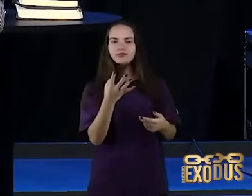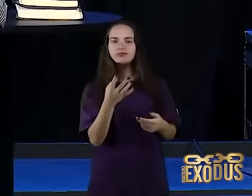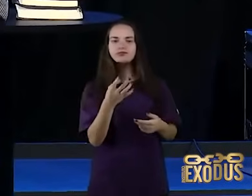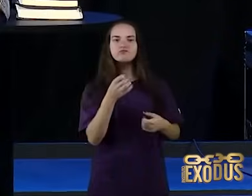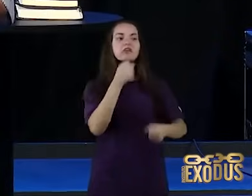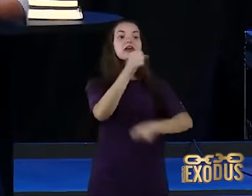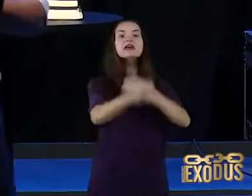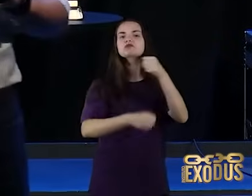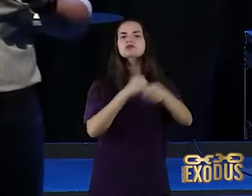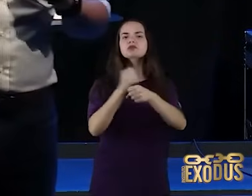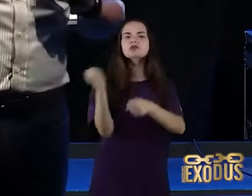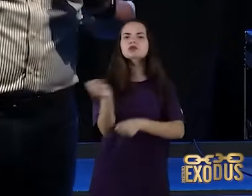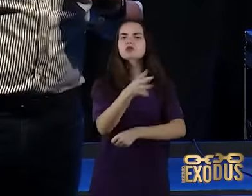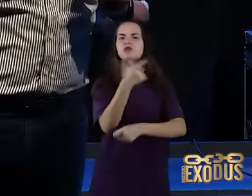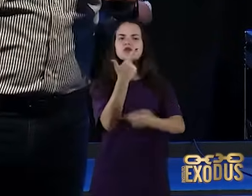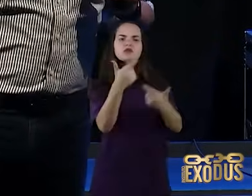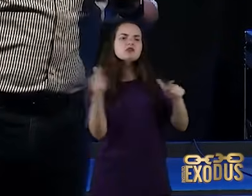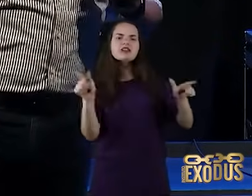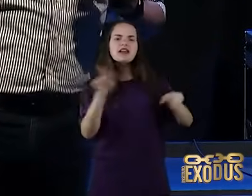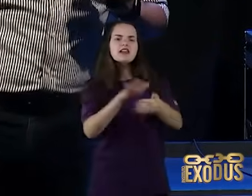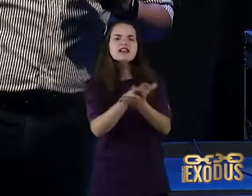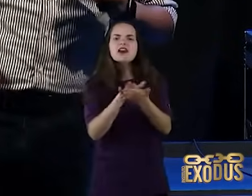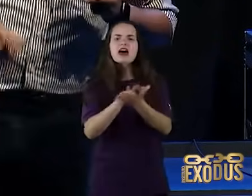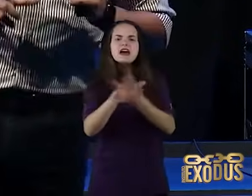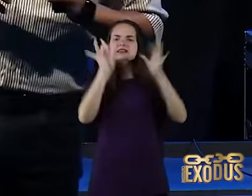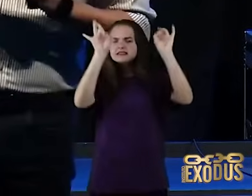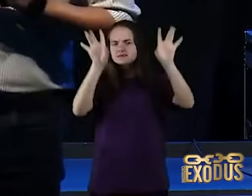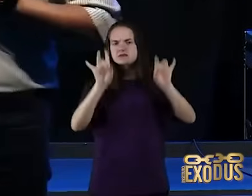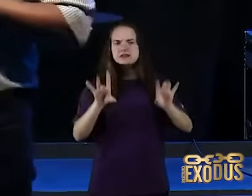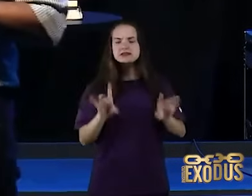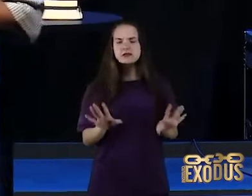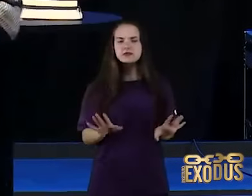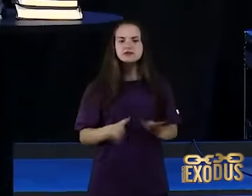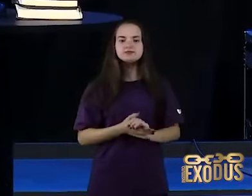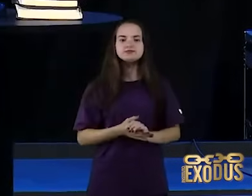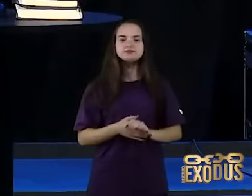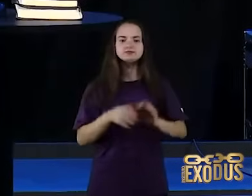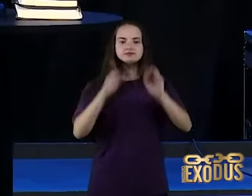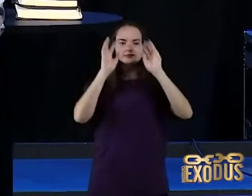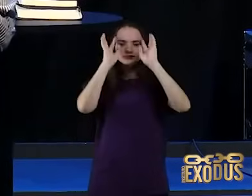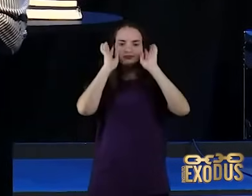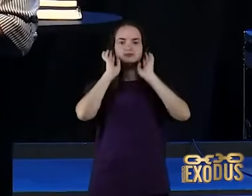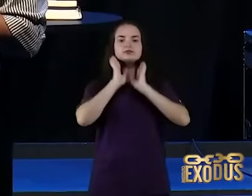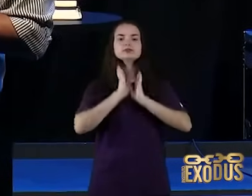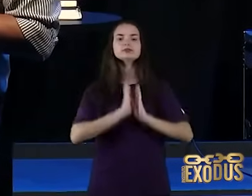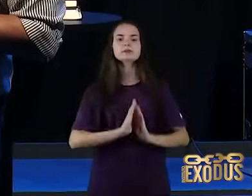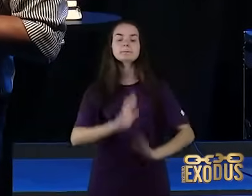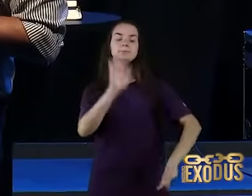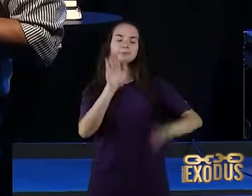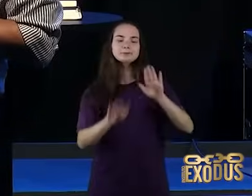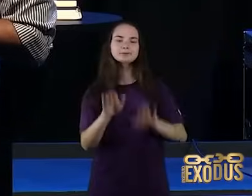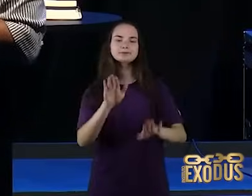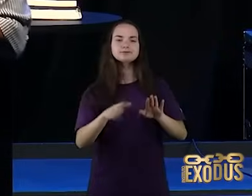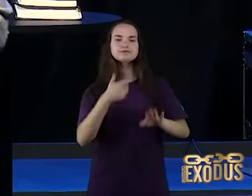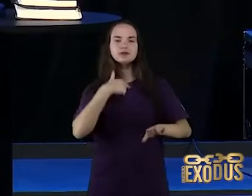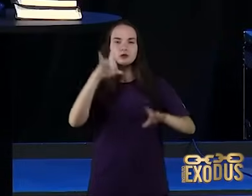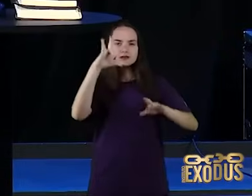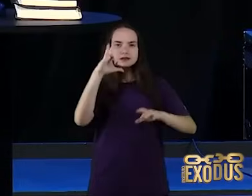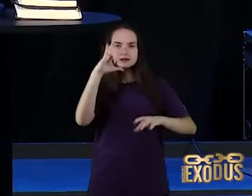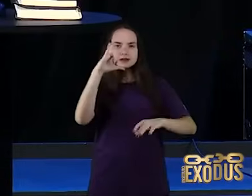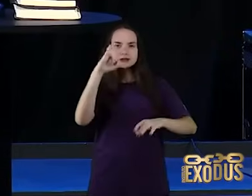traz nada eu boto de vez em quando uma caixinha de perguntas no meu